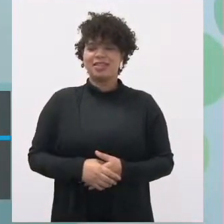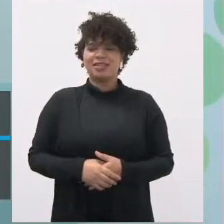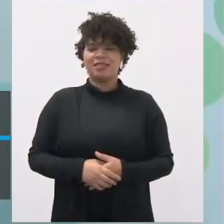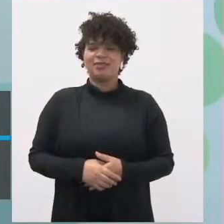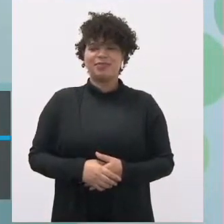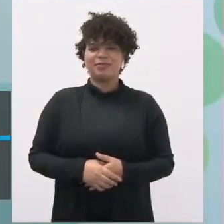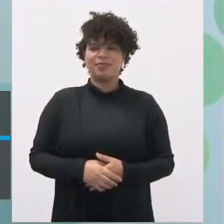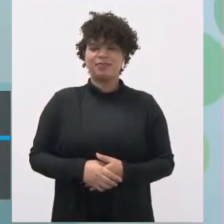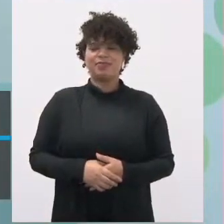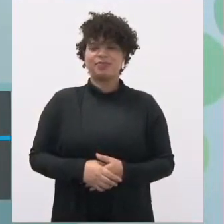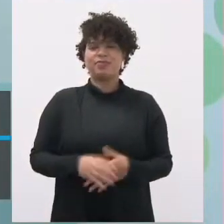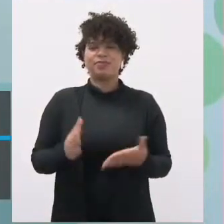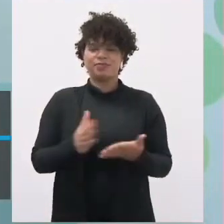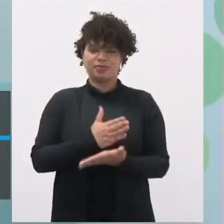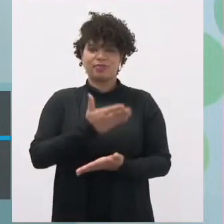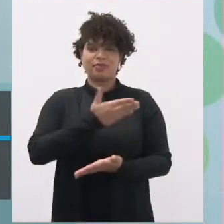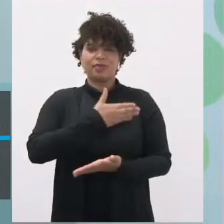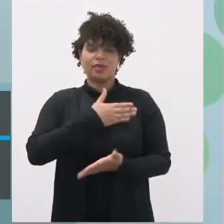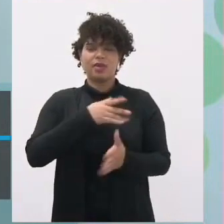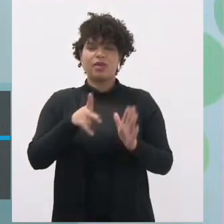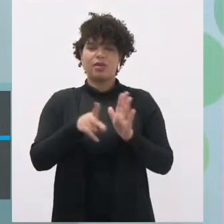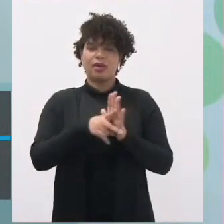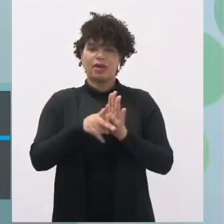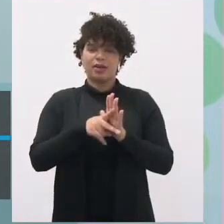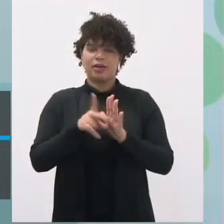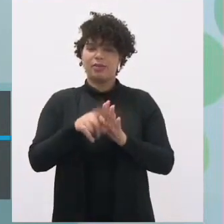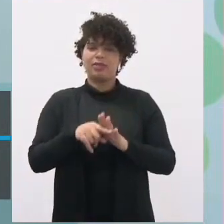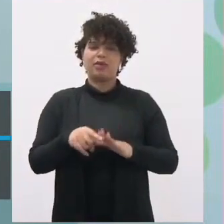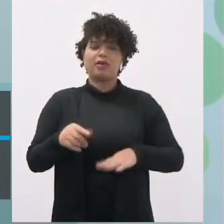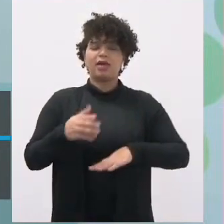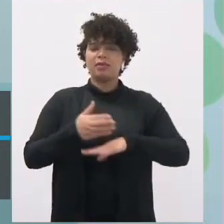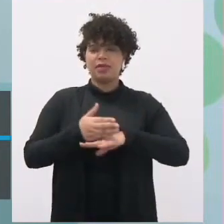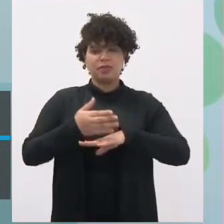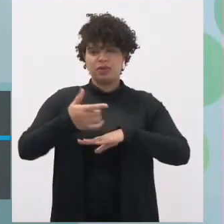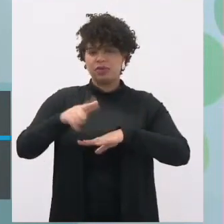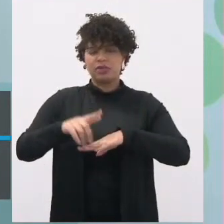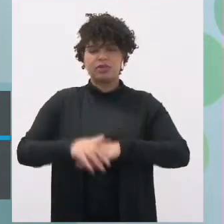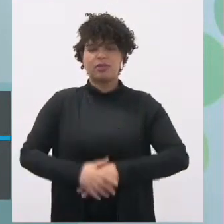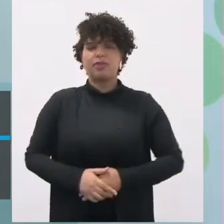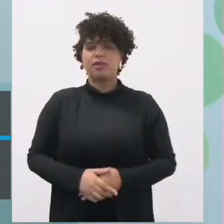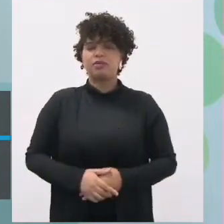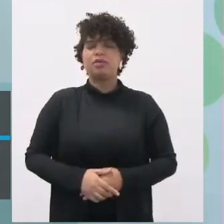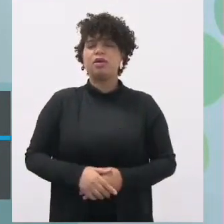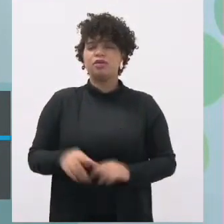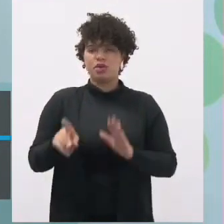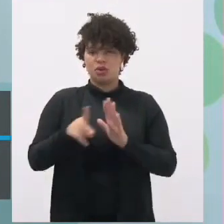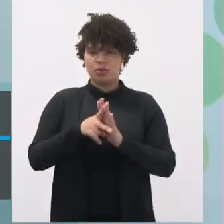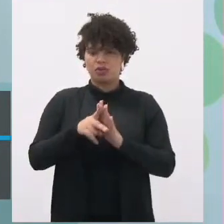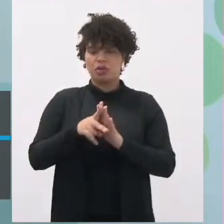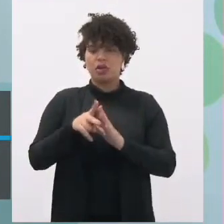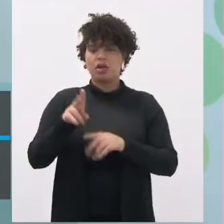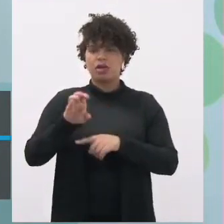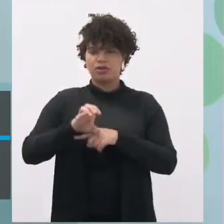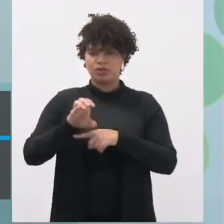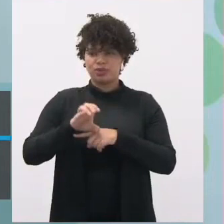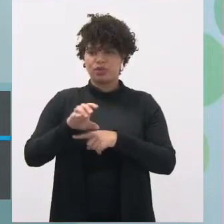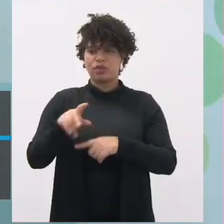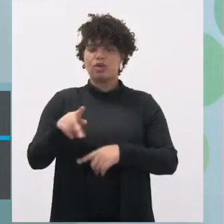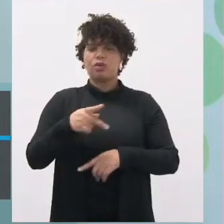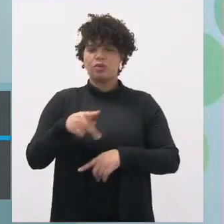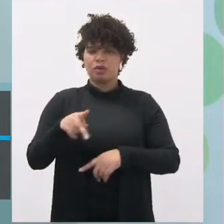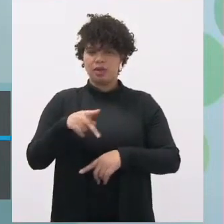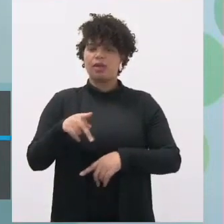da Secretaria Estadual, daqui do canal Desenvolvimento Profissional 2. Tem a professora Viviane, ela fala que eles são